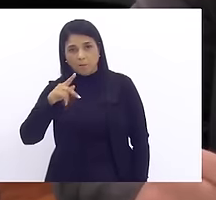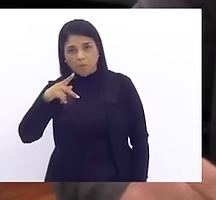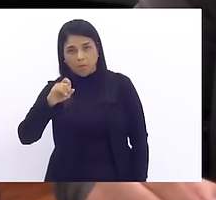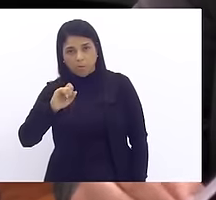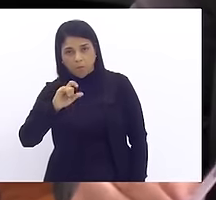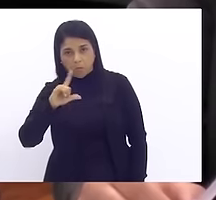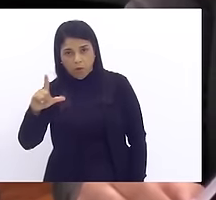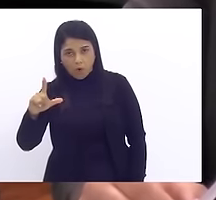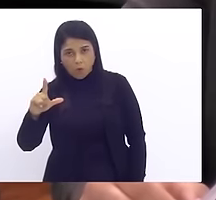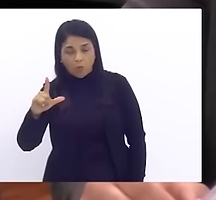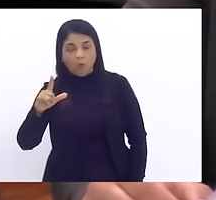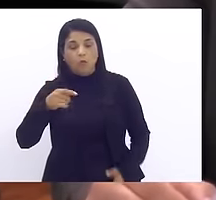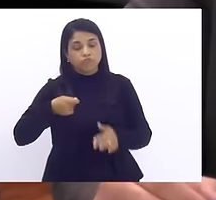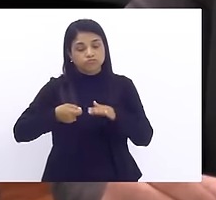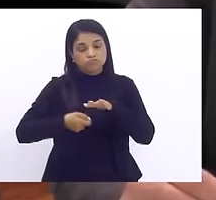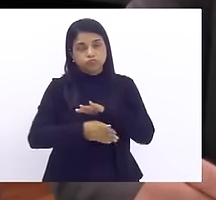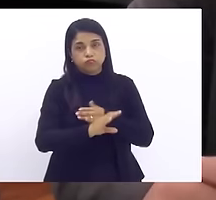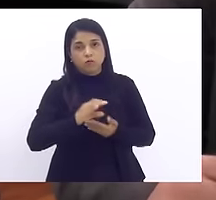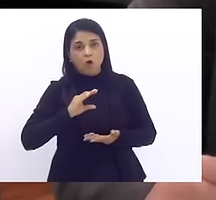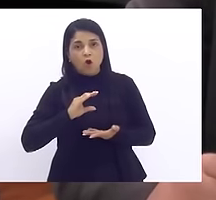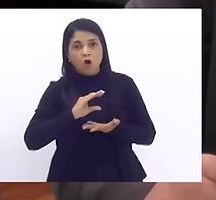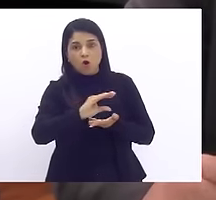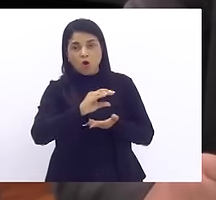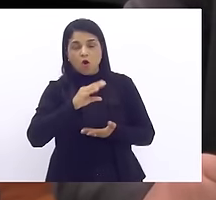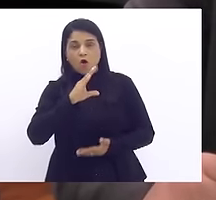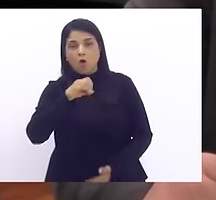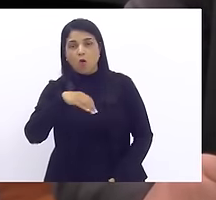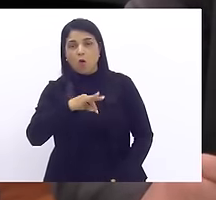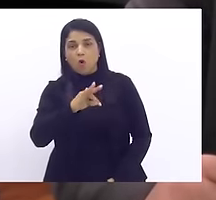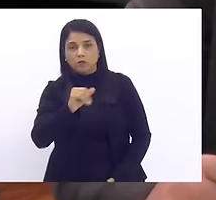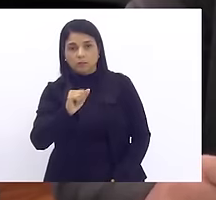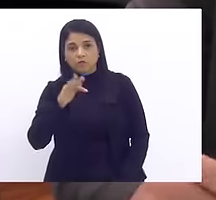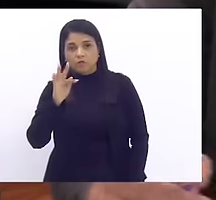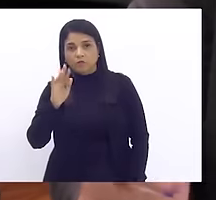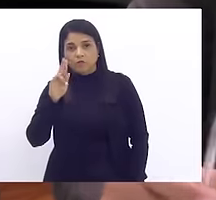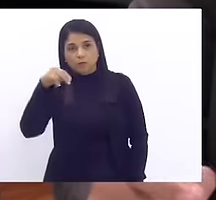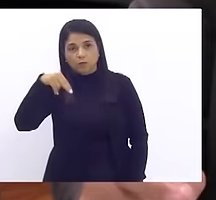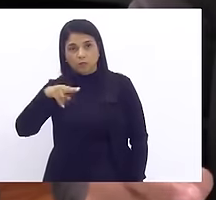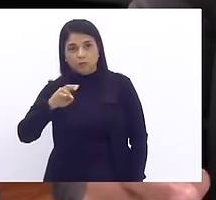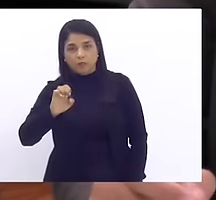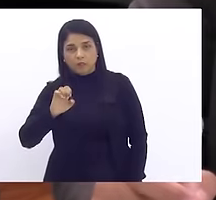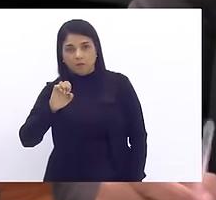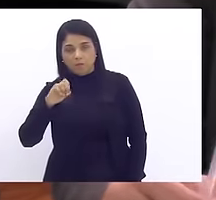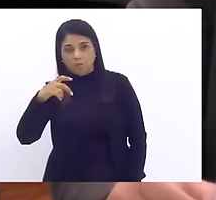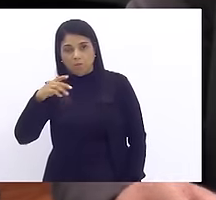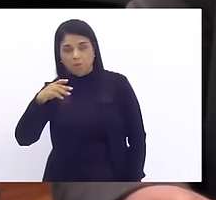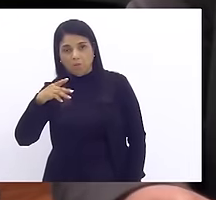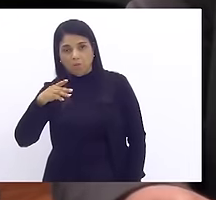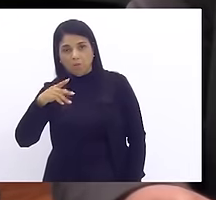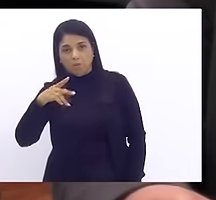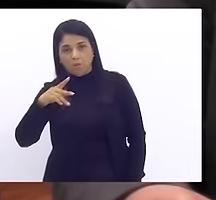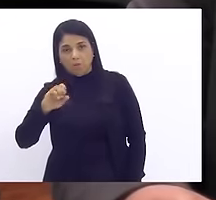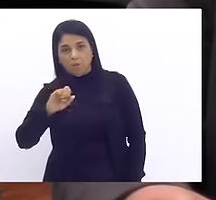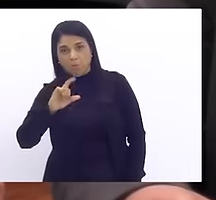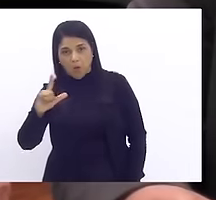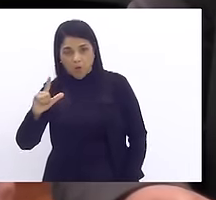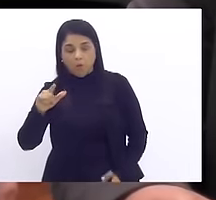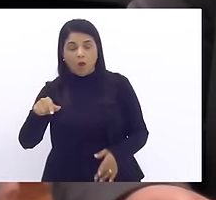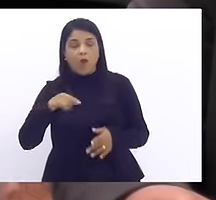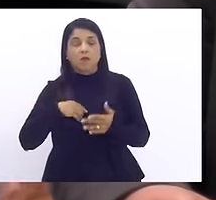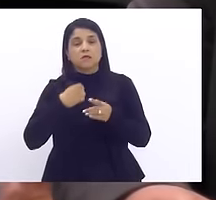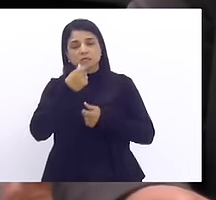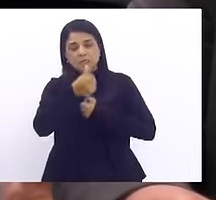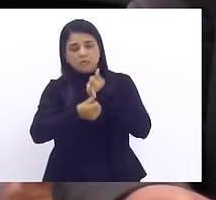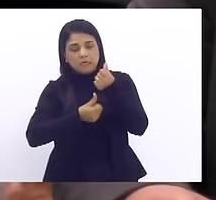diretamente na conta do fundo e não é imediatamente a prestação de contas por força do que está previsto no convênio ela é semestral